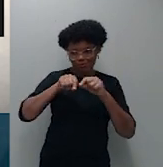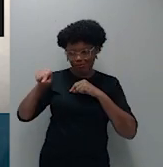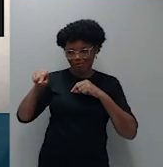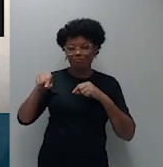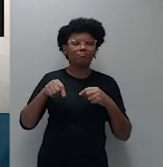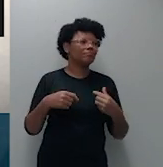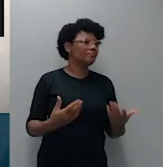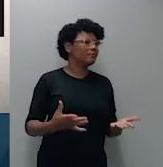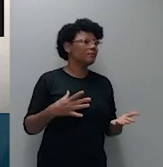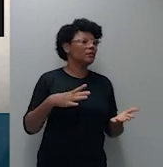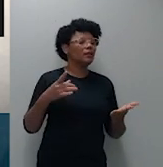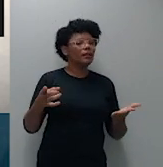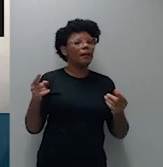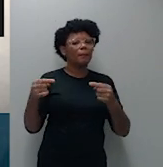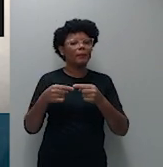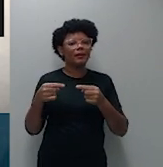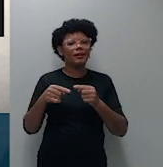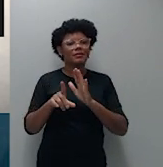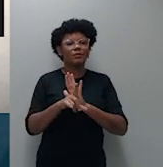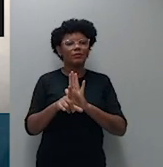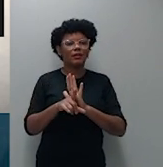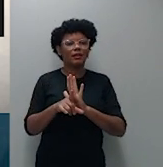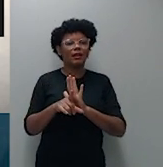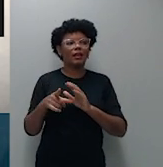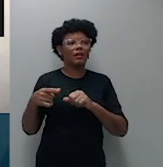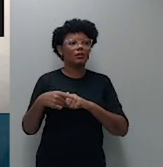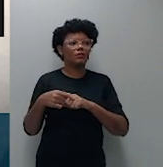aplicação da internet